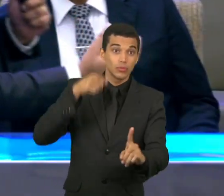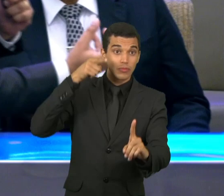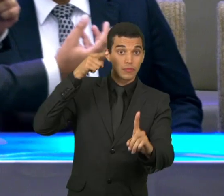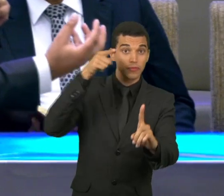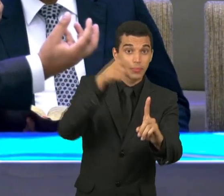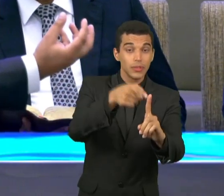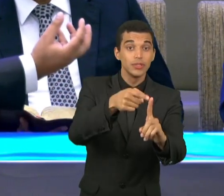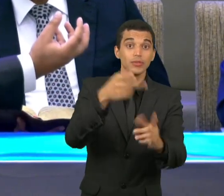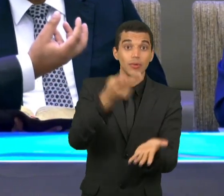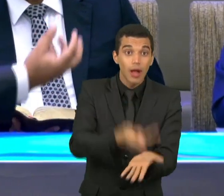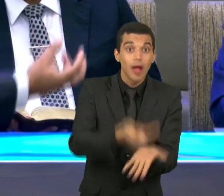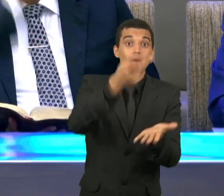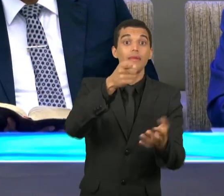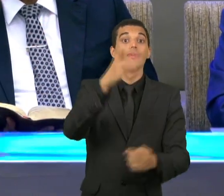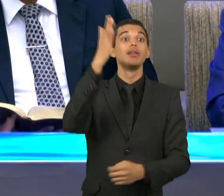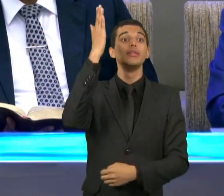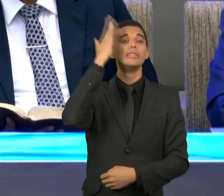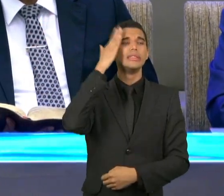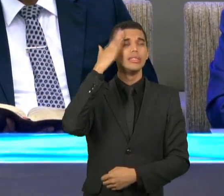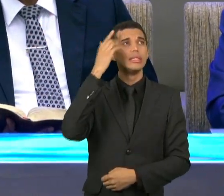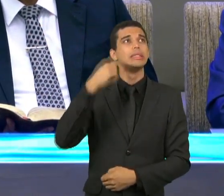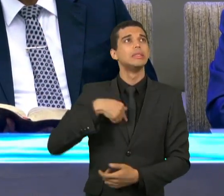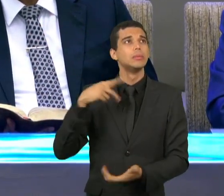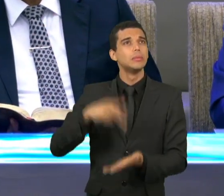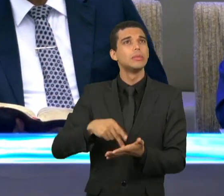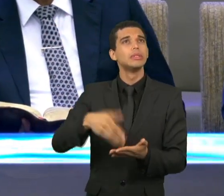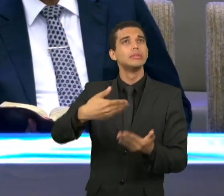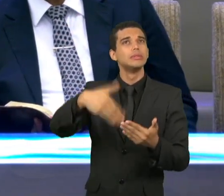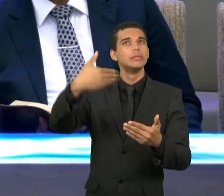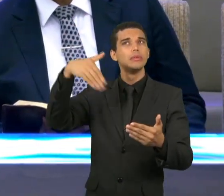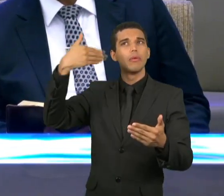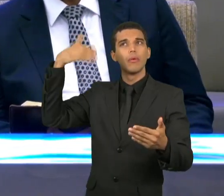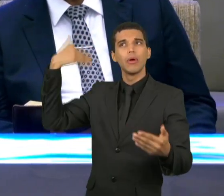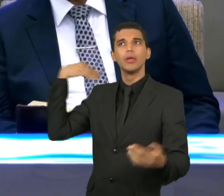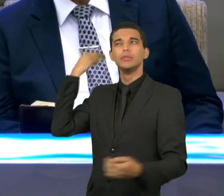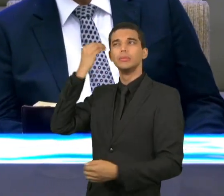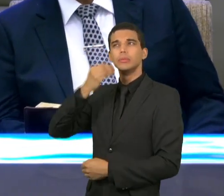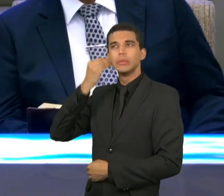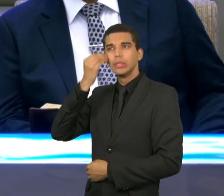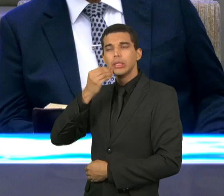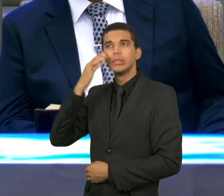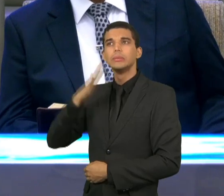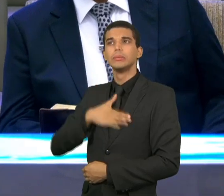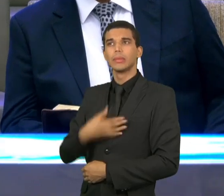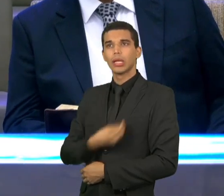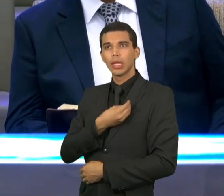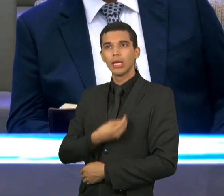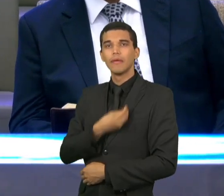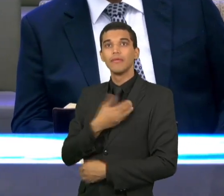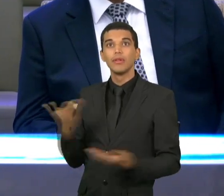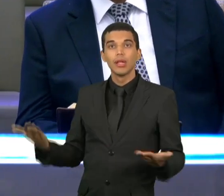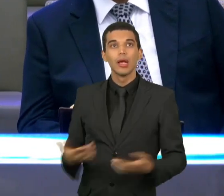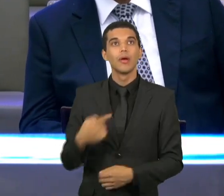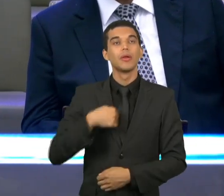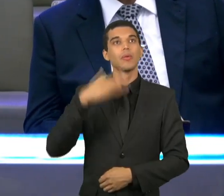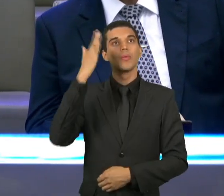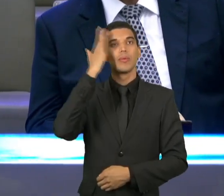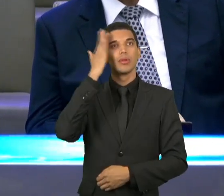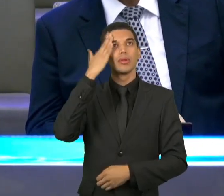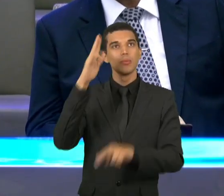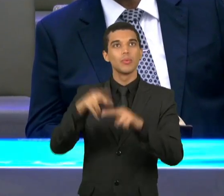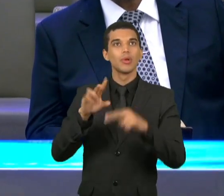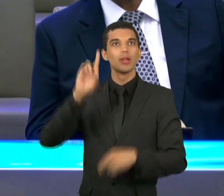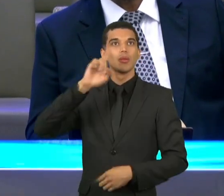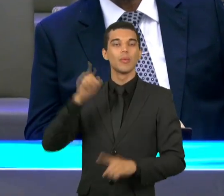passou, a tudo que você experimentou. Se há uma coisa que Deus está dizendo para